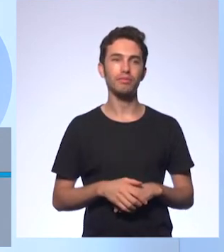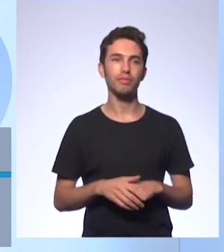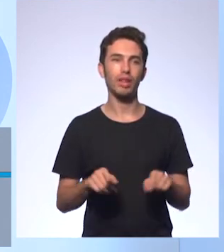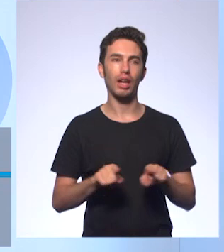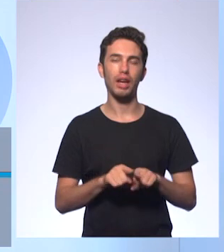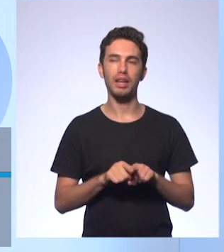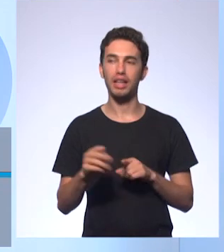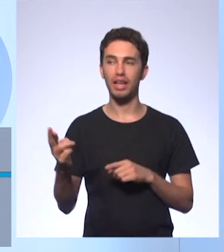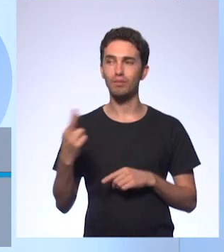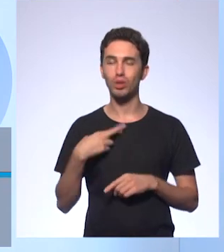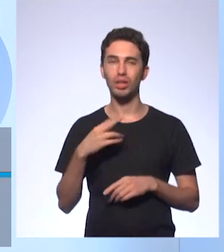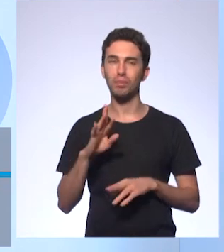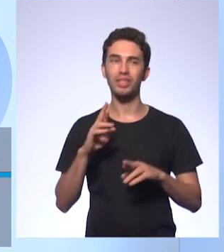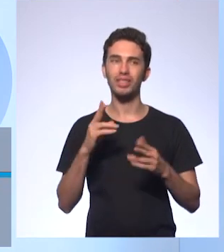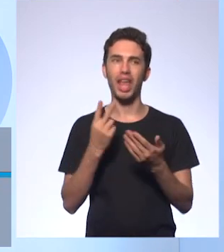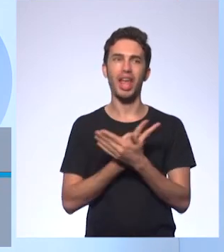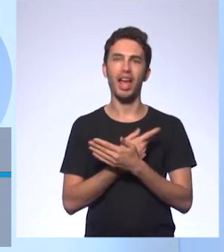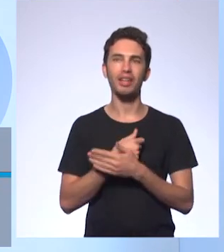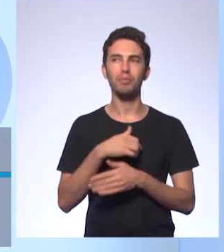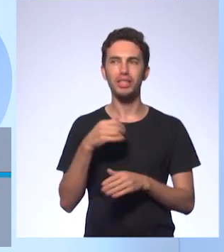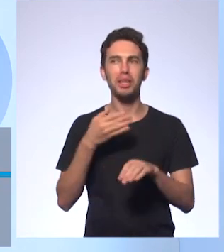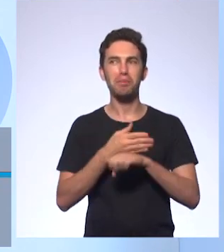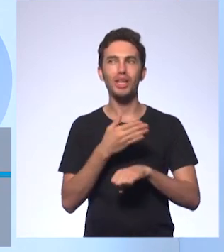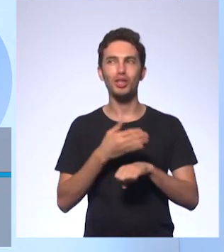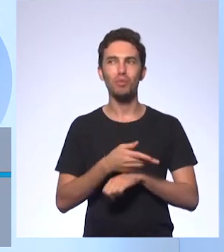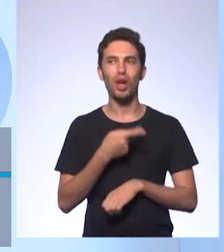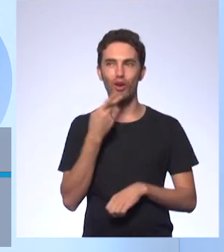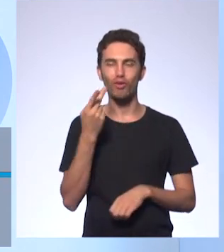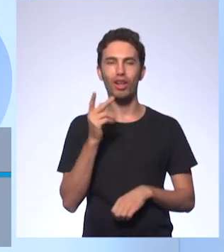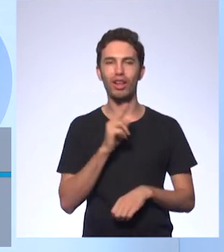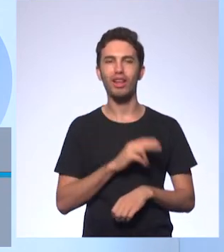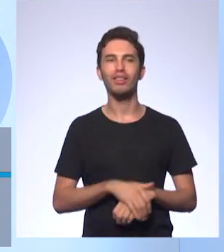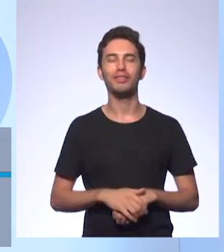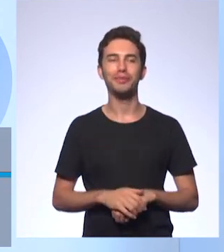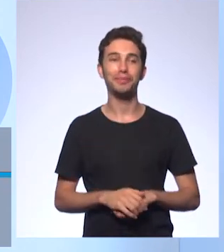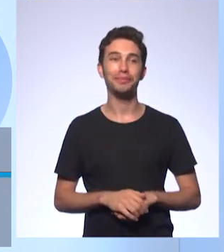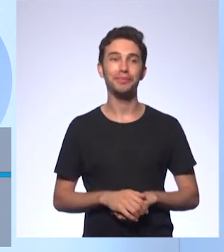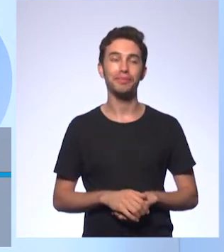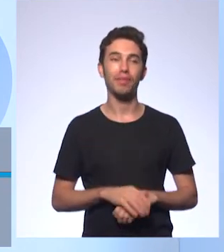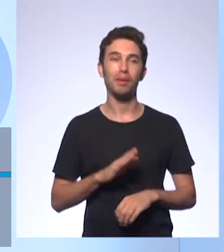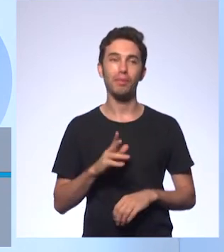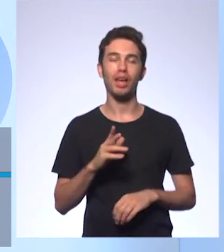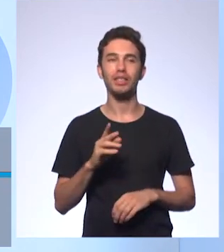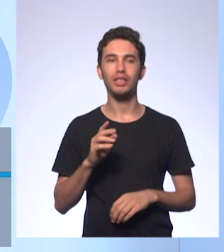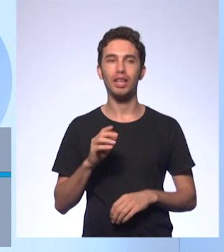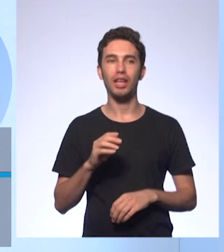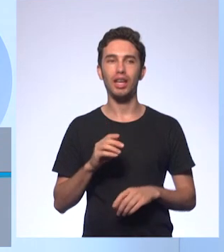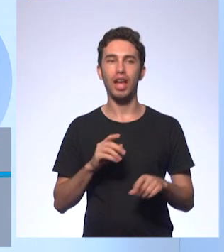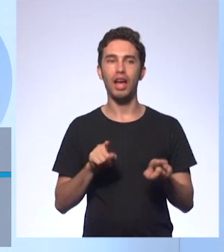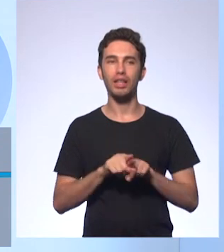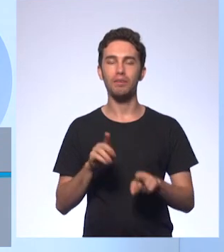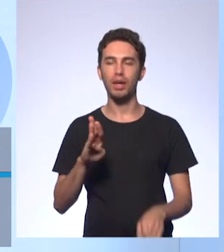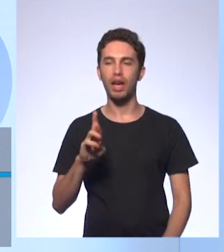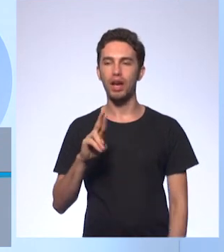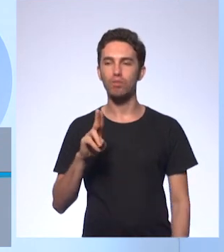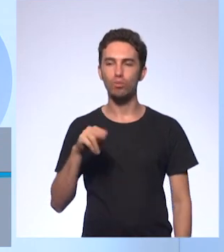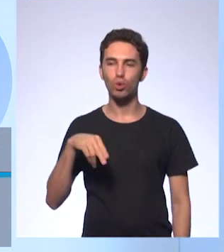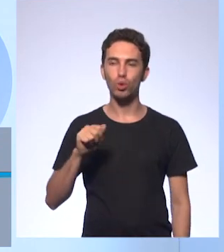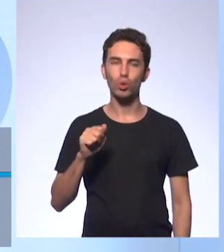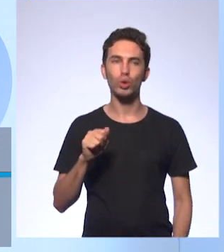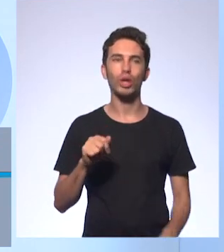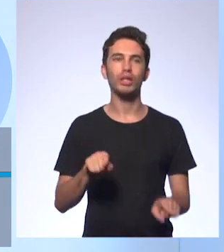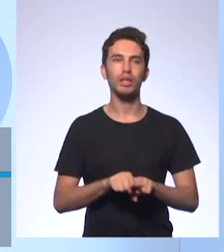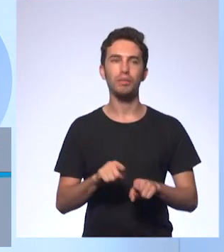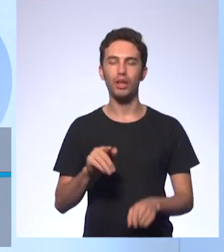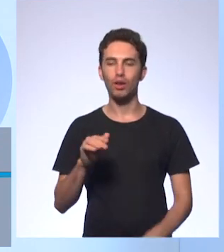não complicar para ele, mas ele participou, por isso que eu quero citar o nome dele, né? Mas é editor-chefe, a Bruna também colocando editor-chefe,